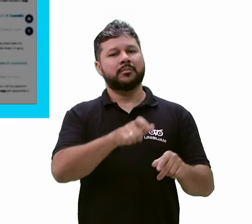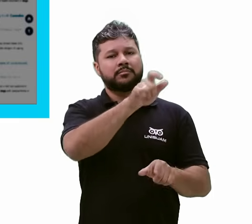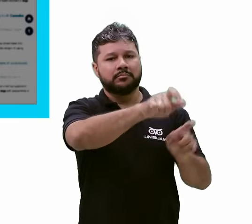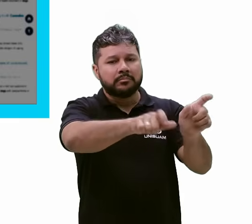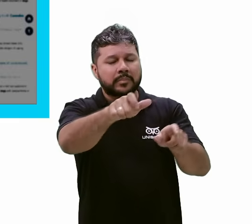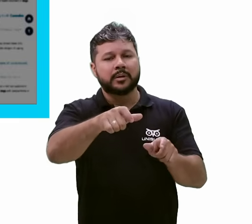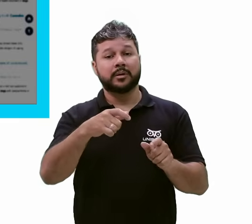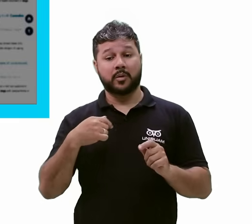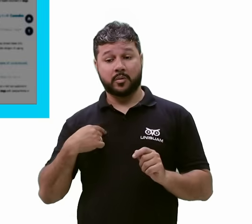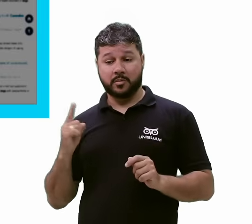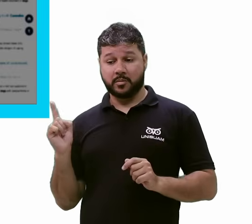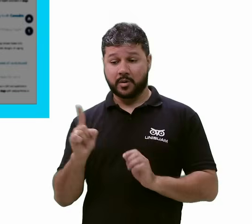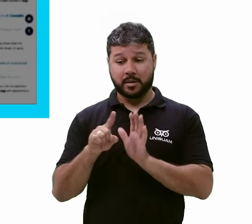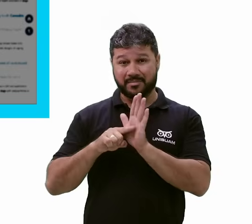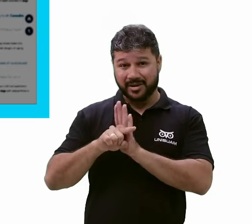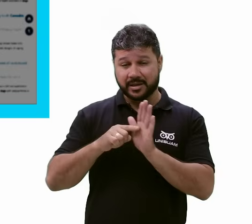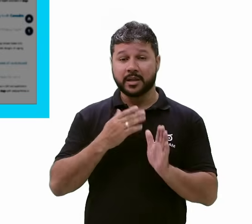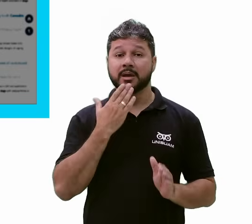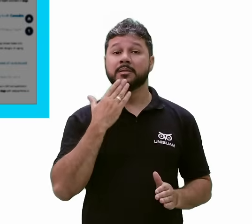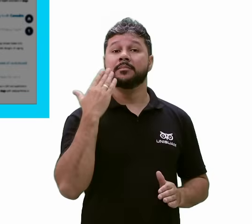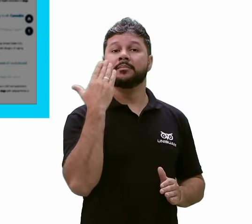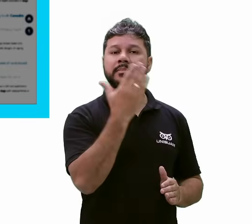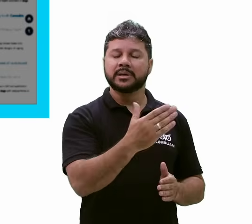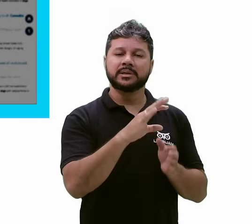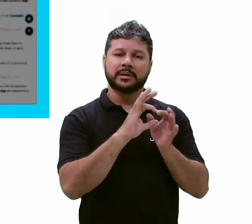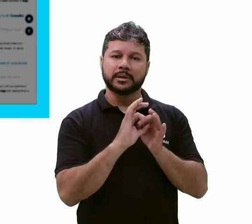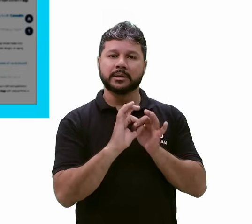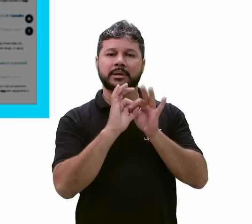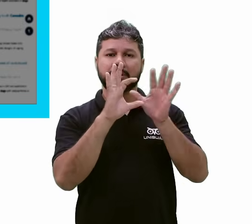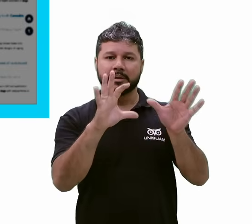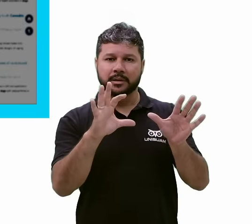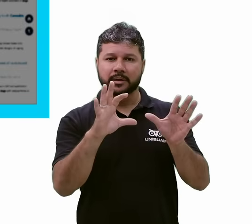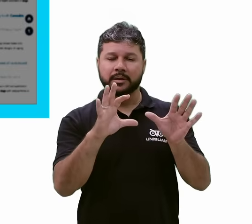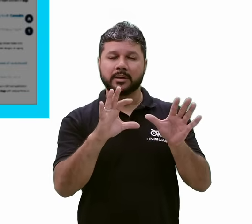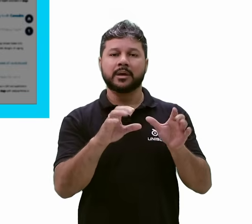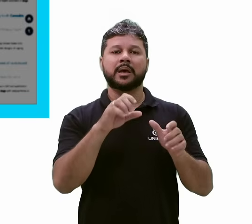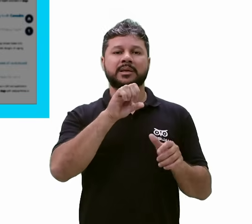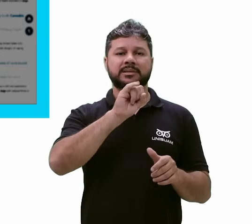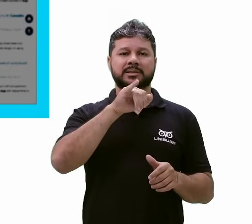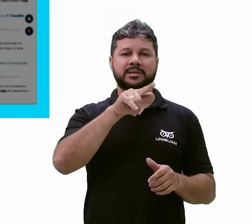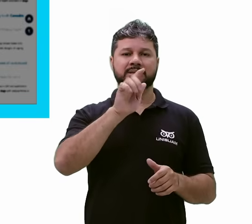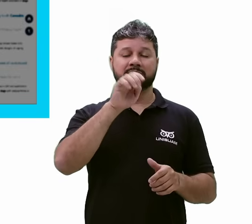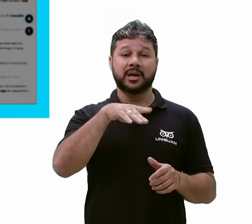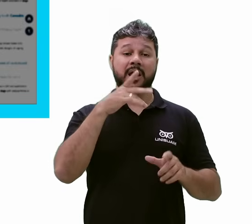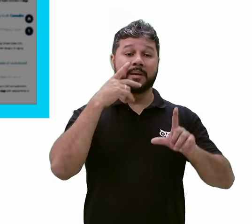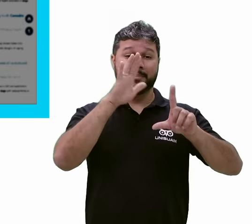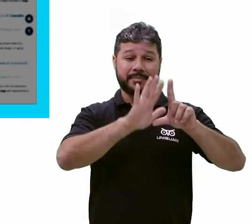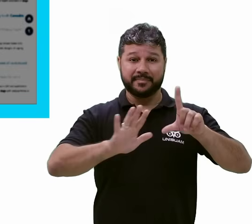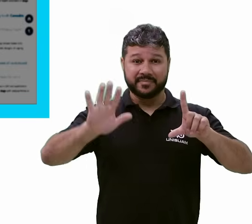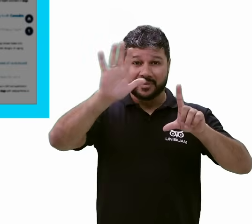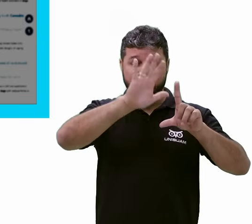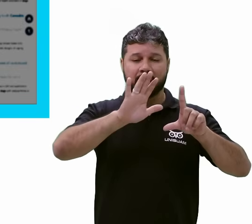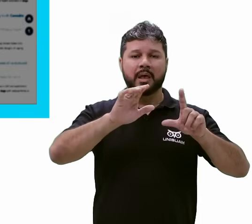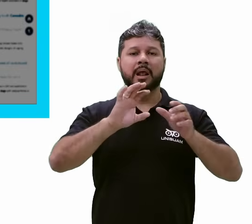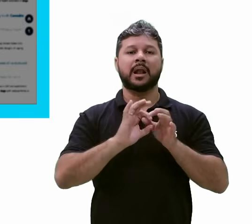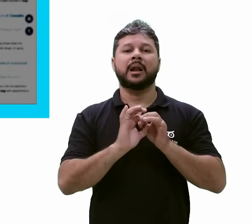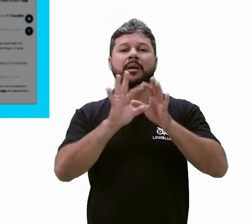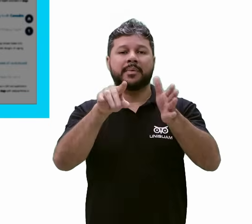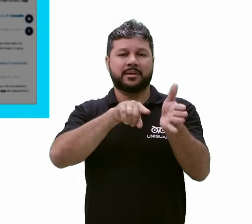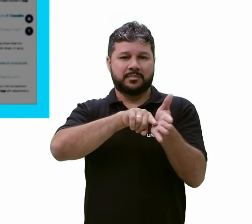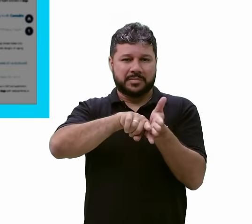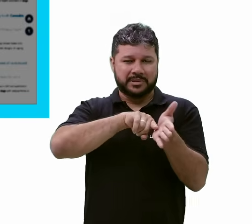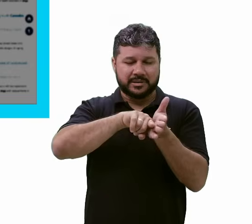Então, esse pesquisador, ele tem que pedir uma autorização no SINGEM, tá? Que é uma plataforma de